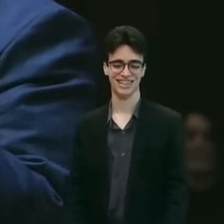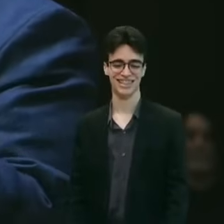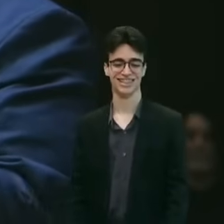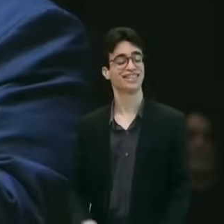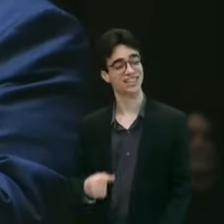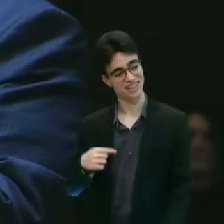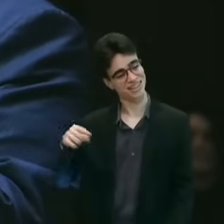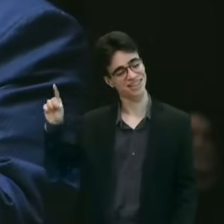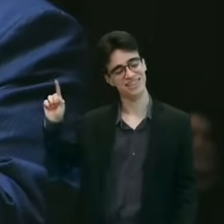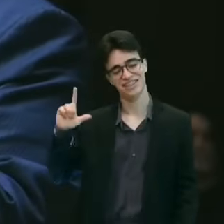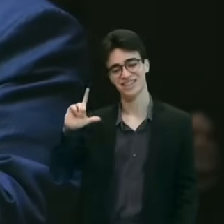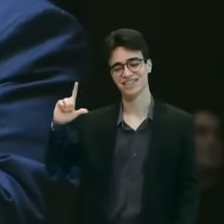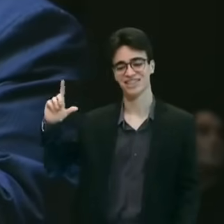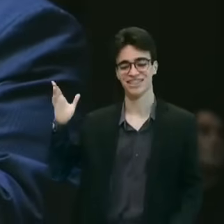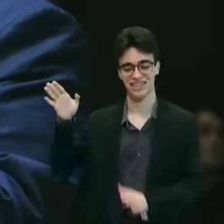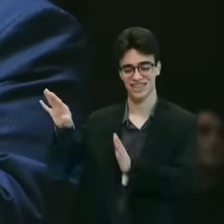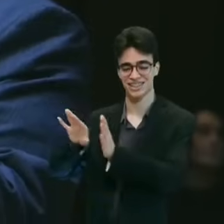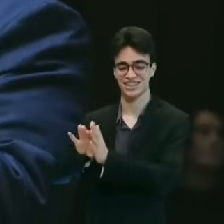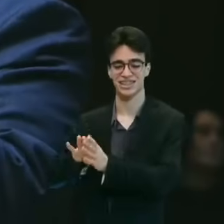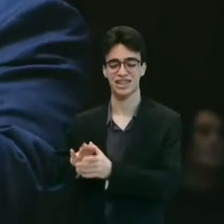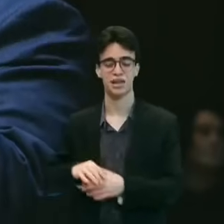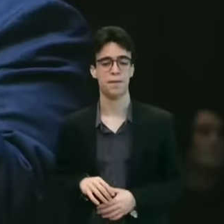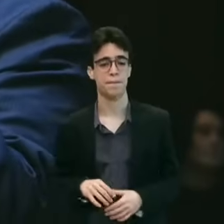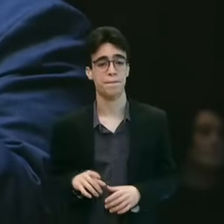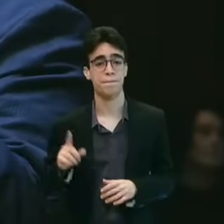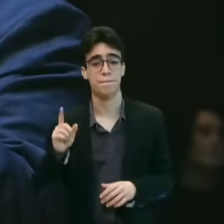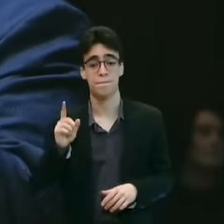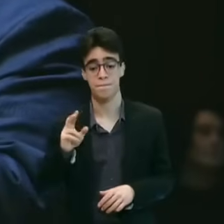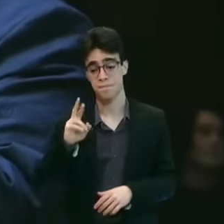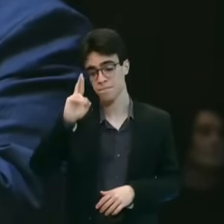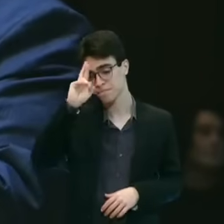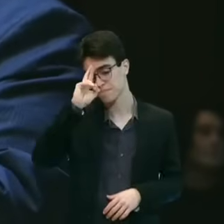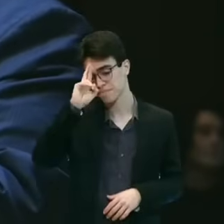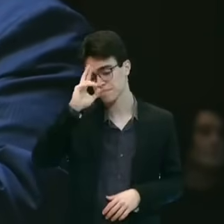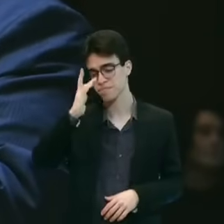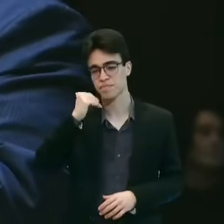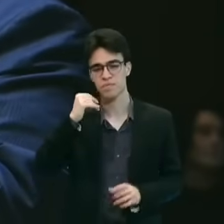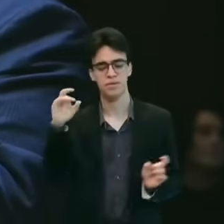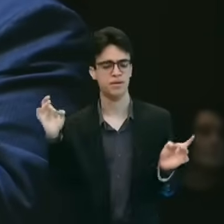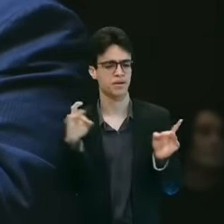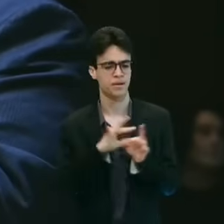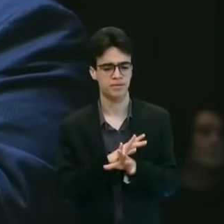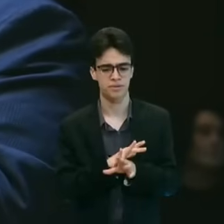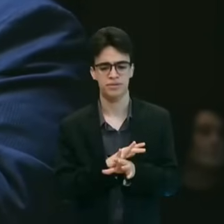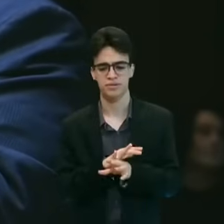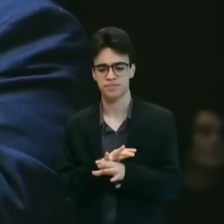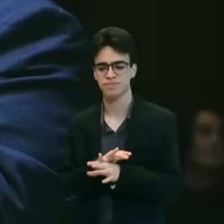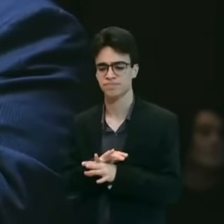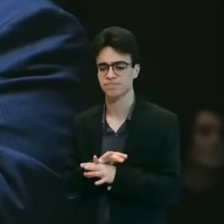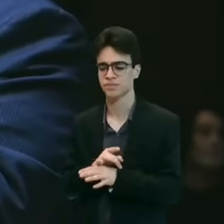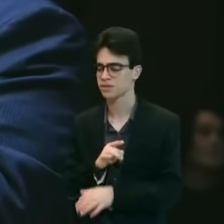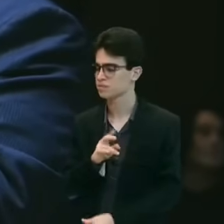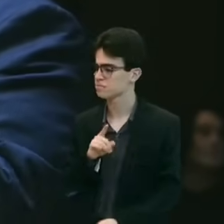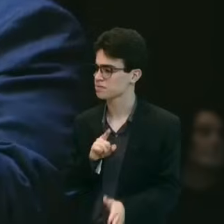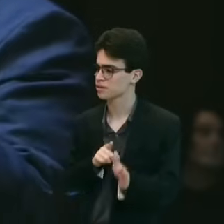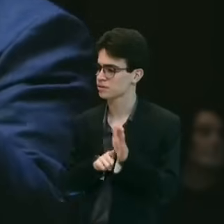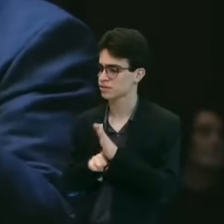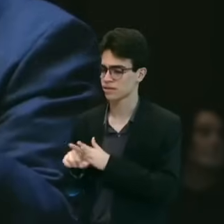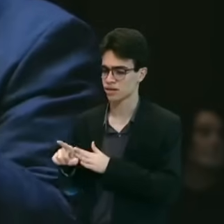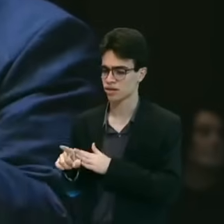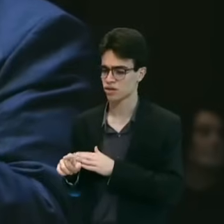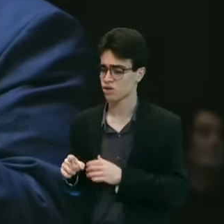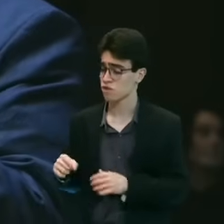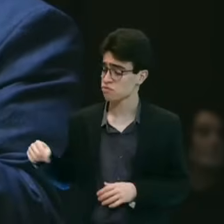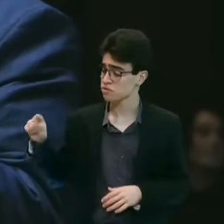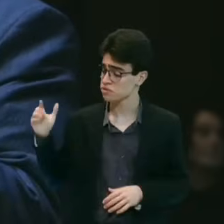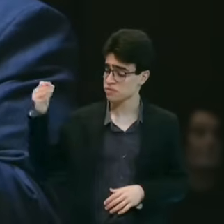E eles foram. Quando terminou o almoço, tudo, e eles perguntaram: por que vocês